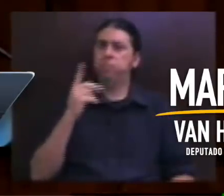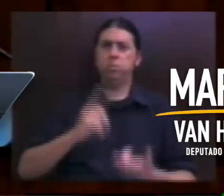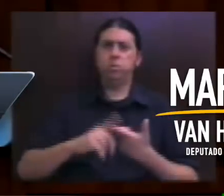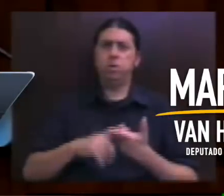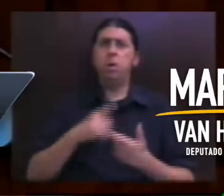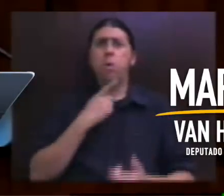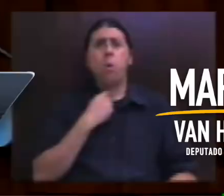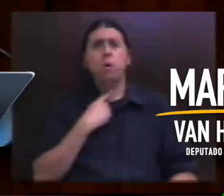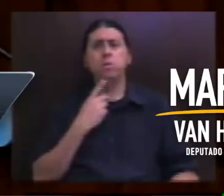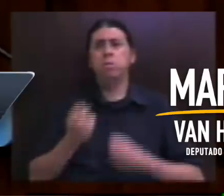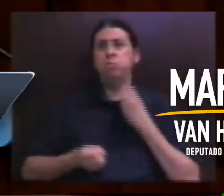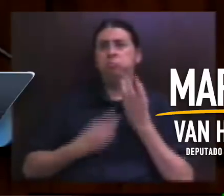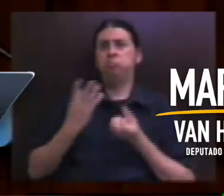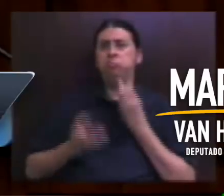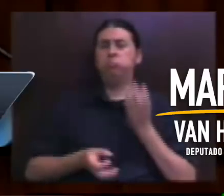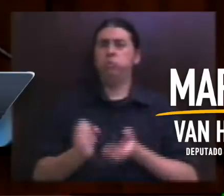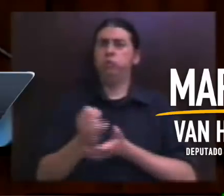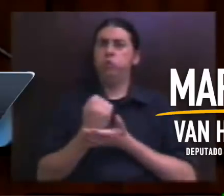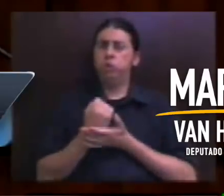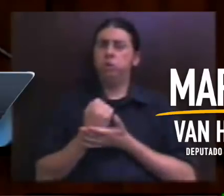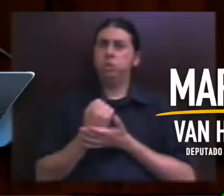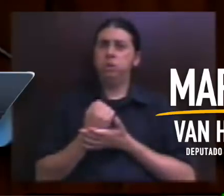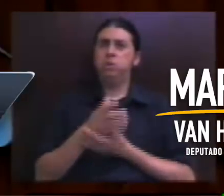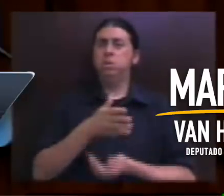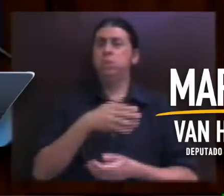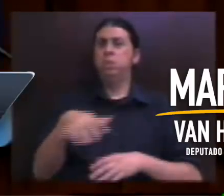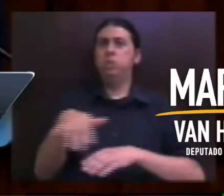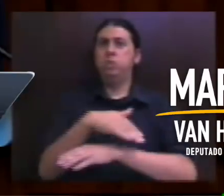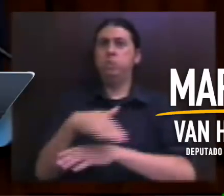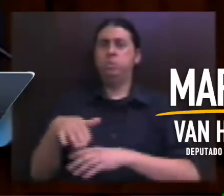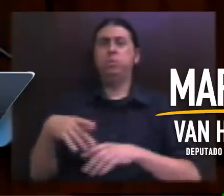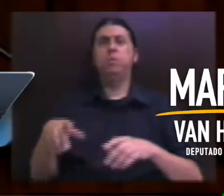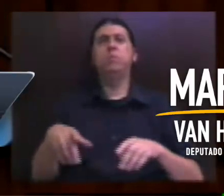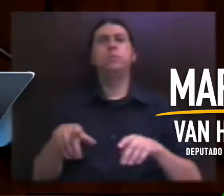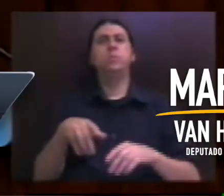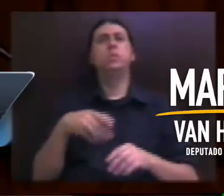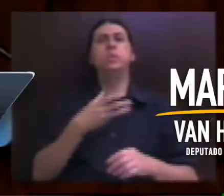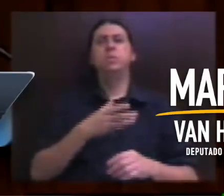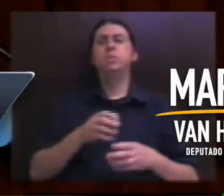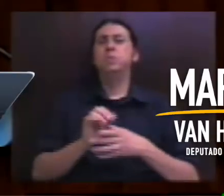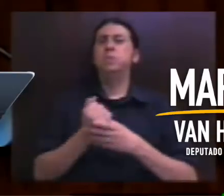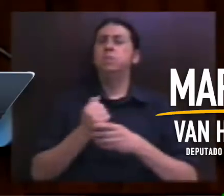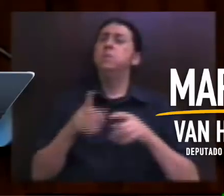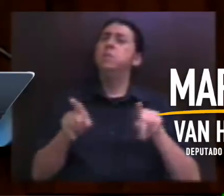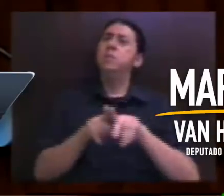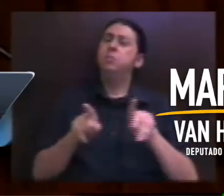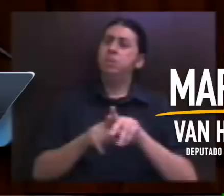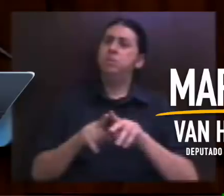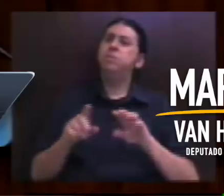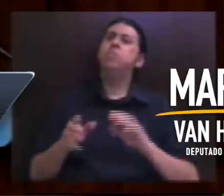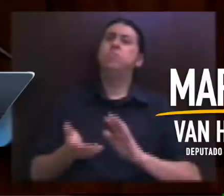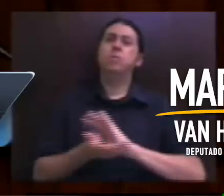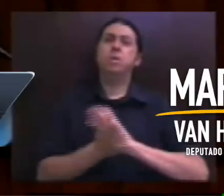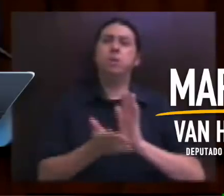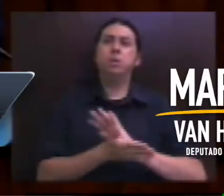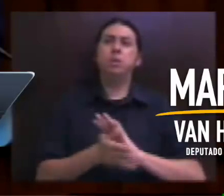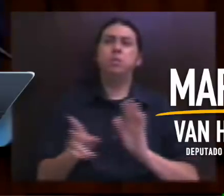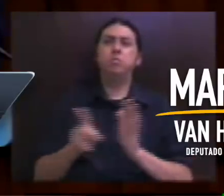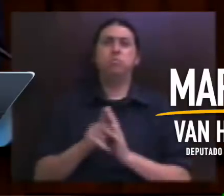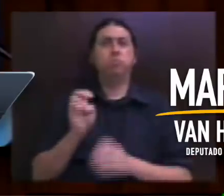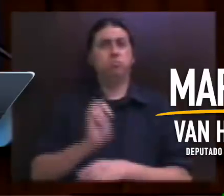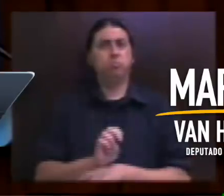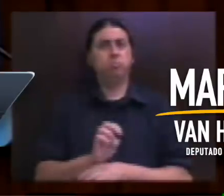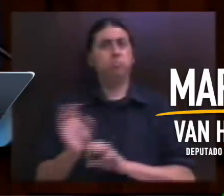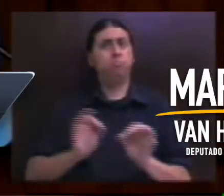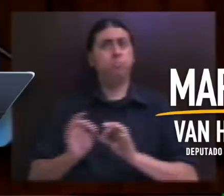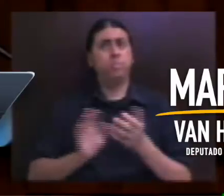gostam de falar que defendem segurança pública, gostam de falar que há uma crise no Estado e que não se faz nada.